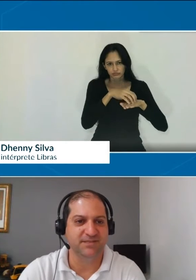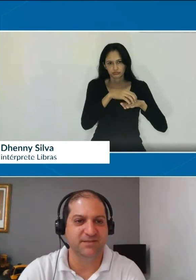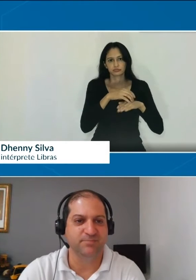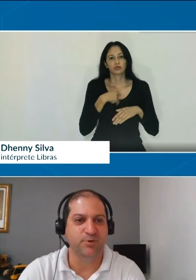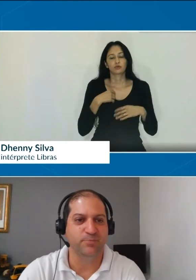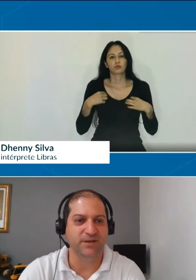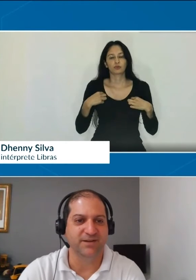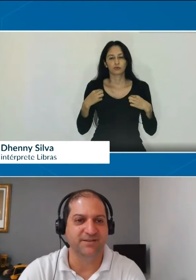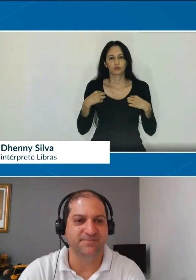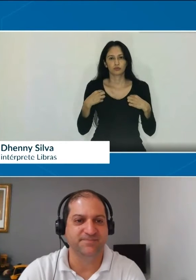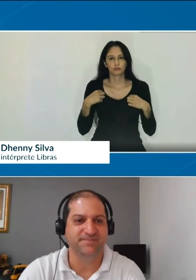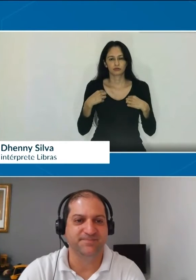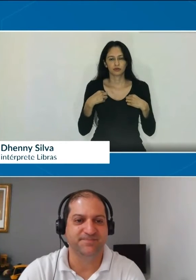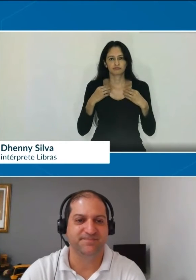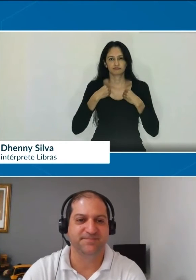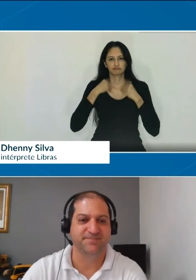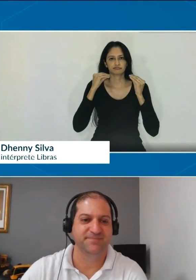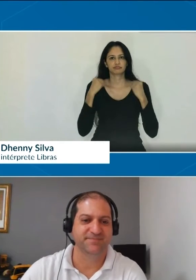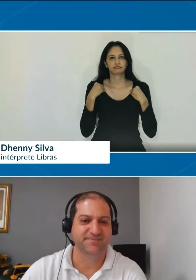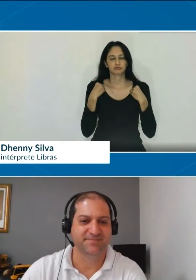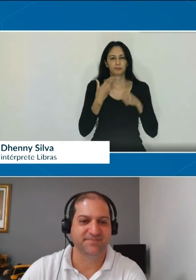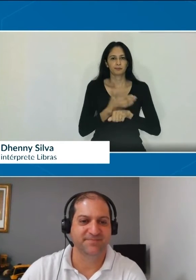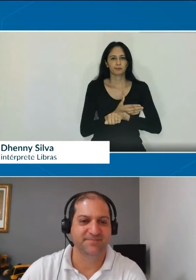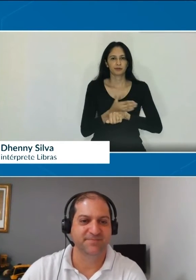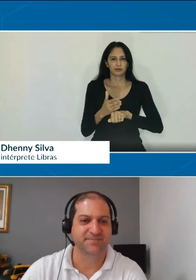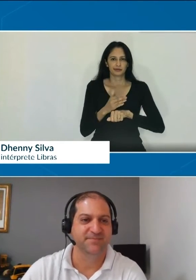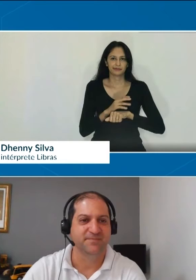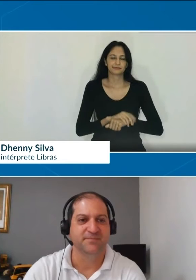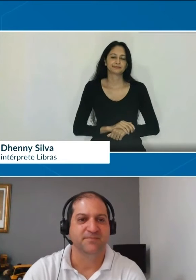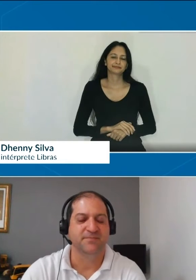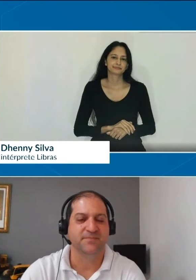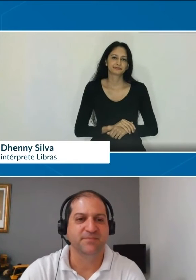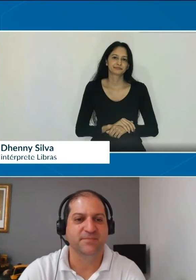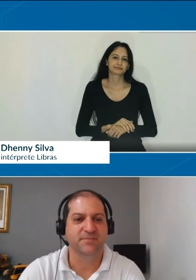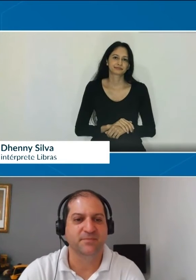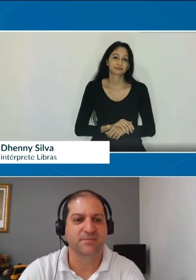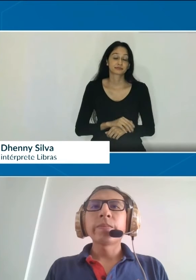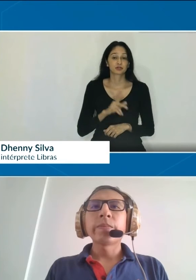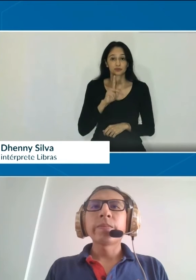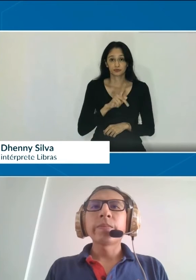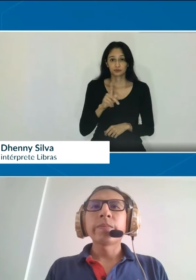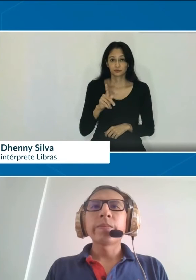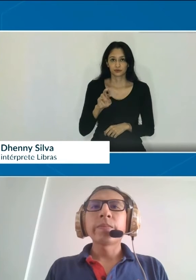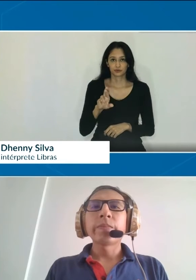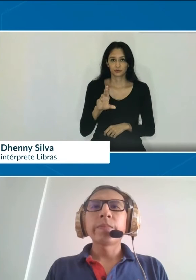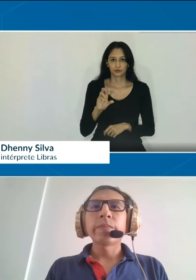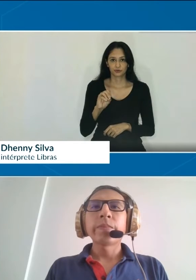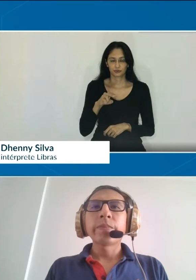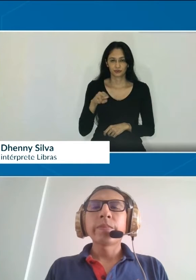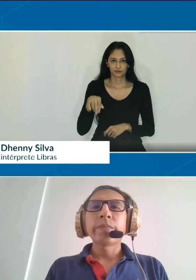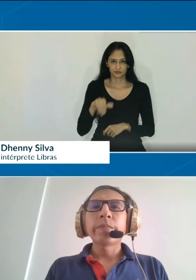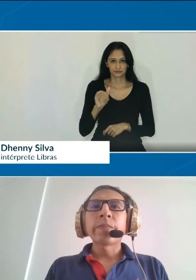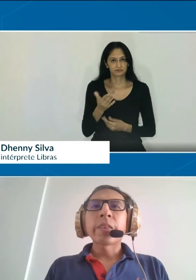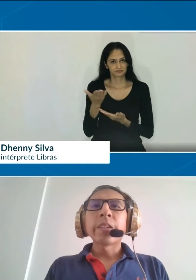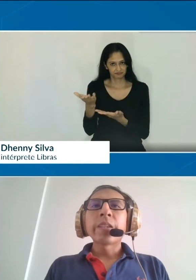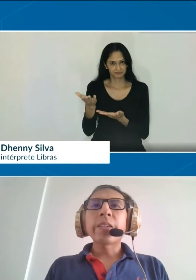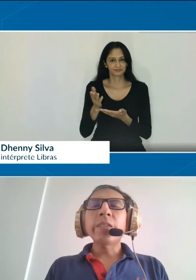uma camiseta polo branca. Perfeito, muito obrigado. Professor Rony, por gentileza, sua autodescrição.